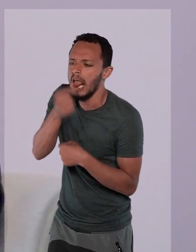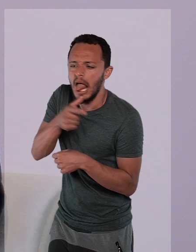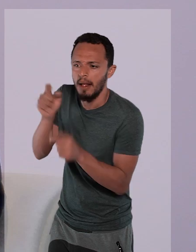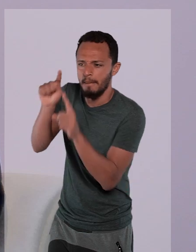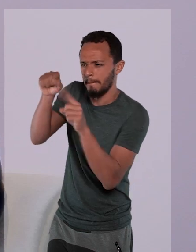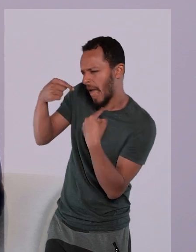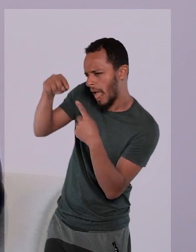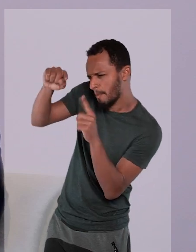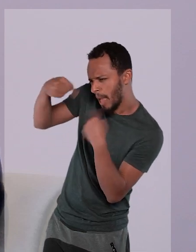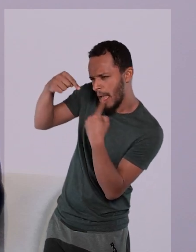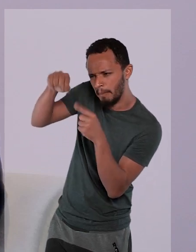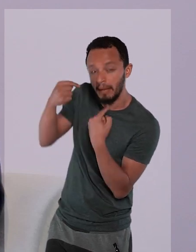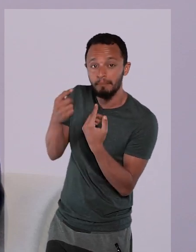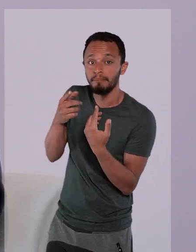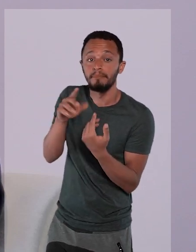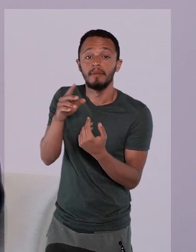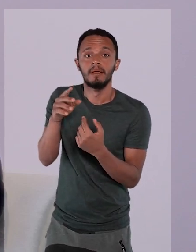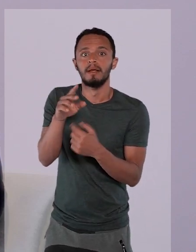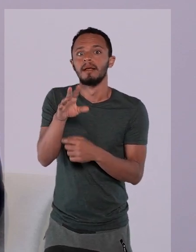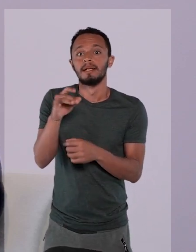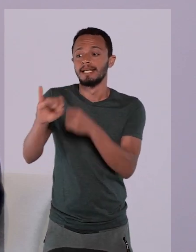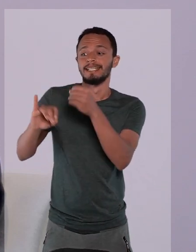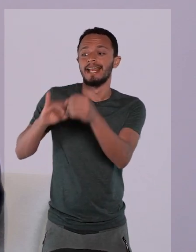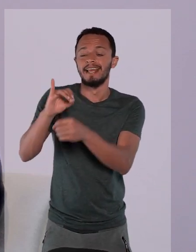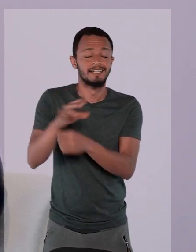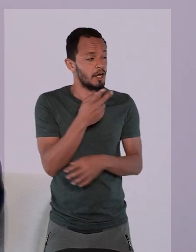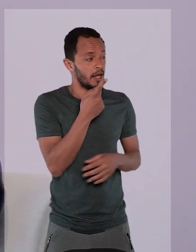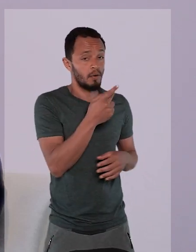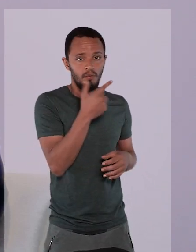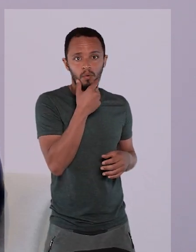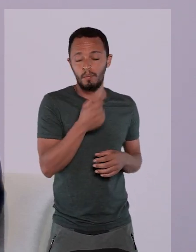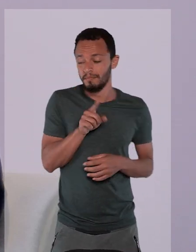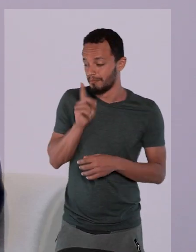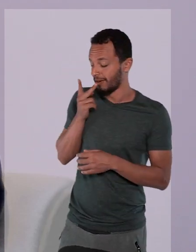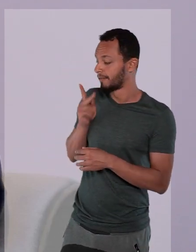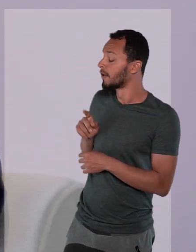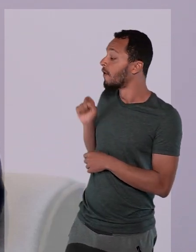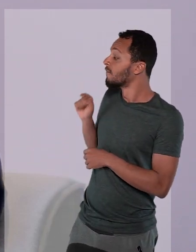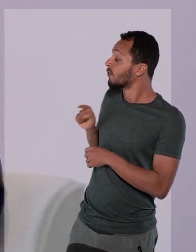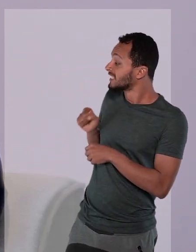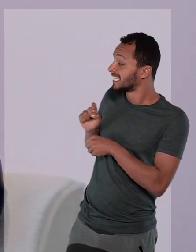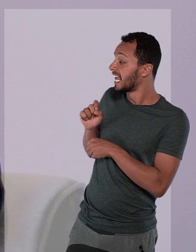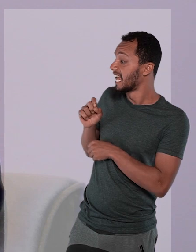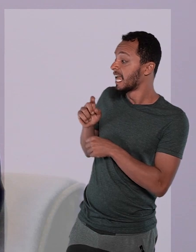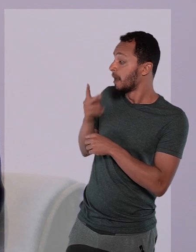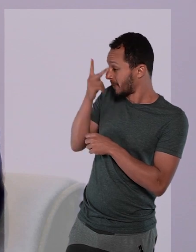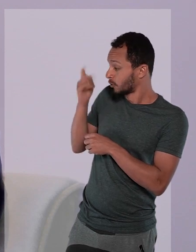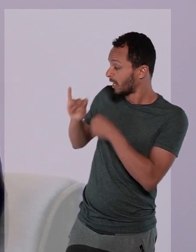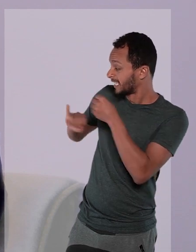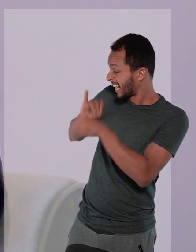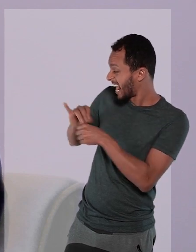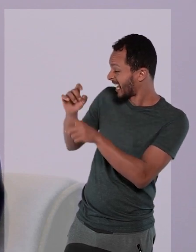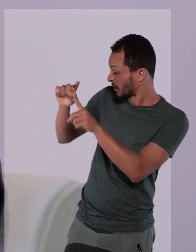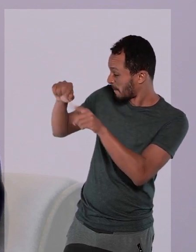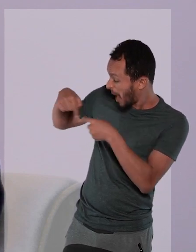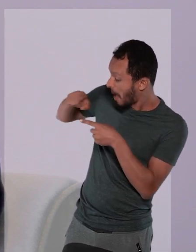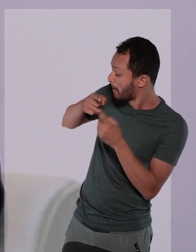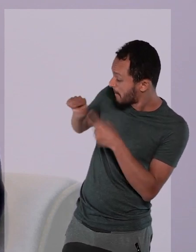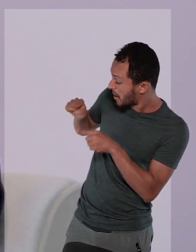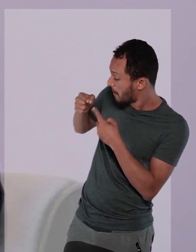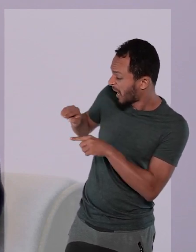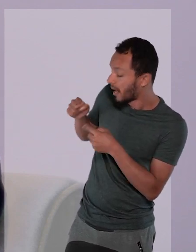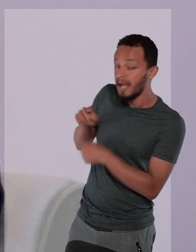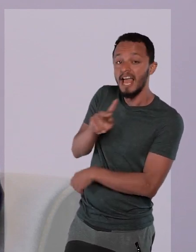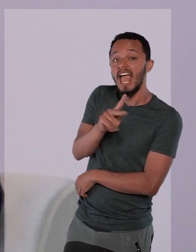Carlos, você tem muito hater. Né? Eu falei assim: o que é hater, Reinaldo? Eu também não estava muito a par daquilo,